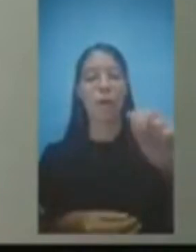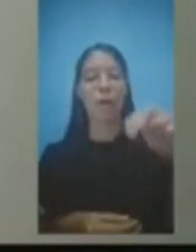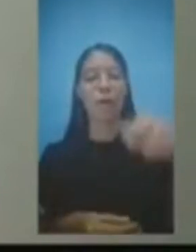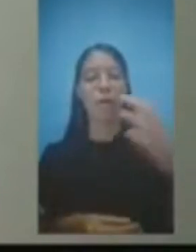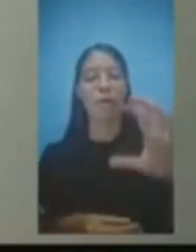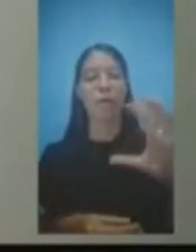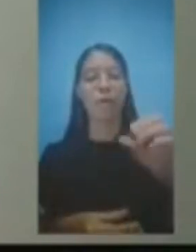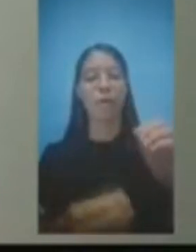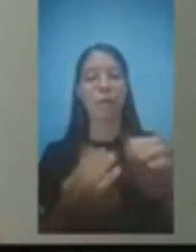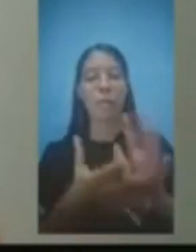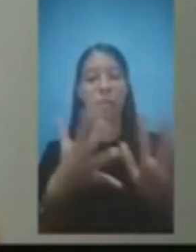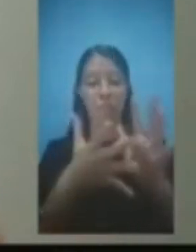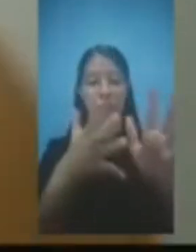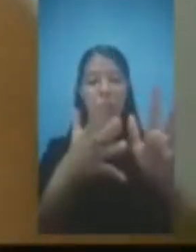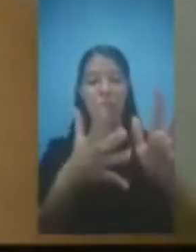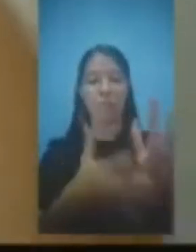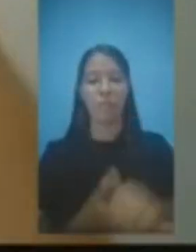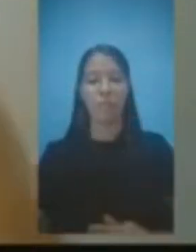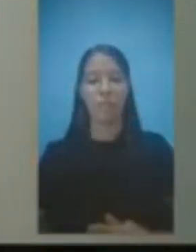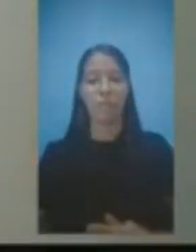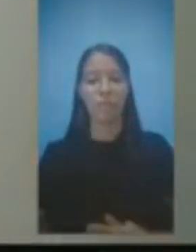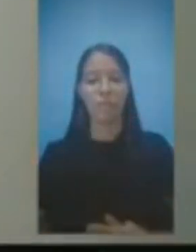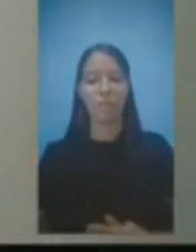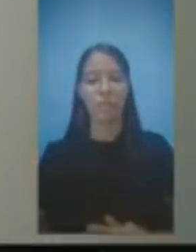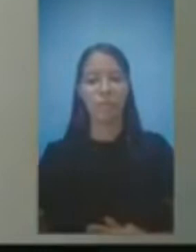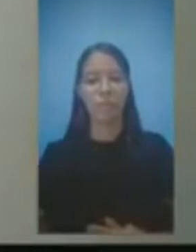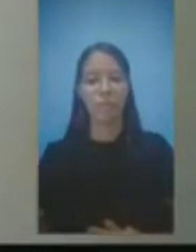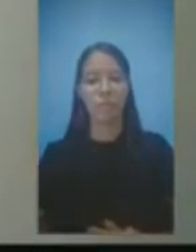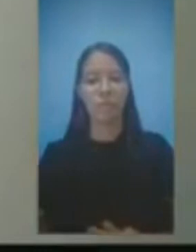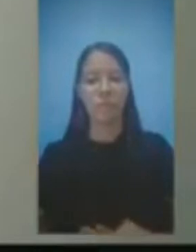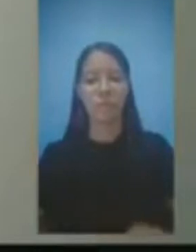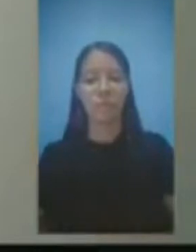Dançam, justamente para aquelas pessoas que também não têm